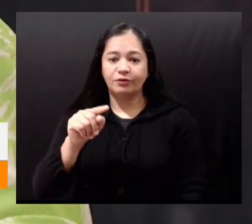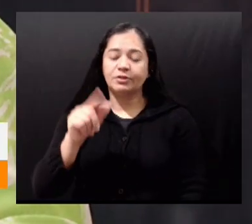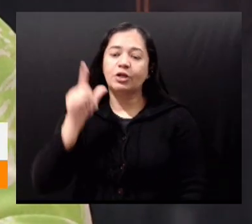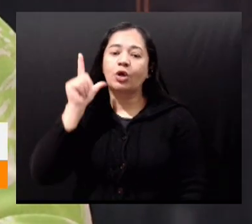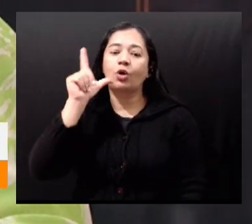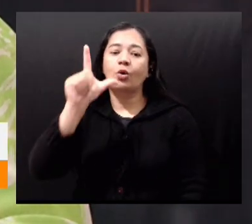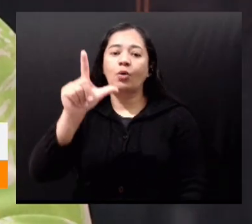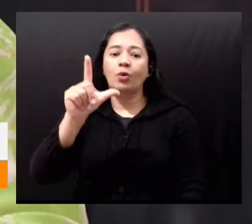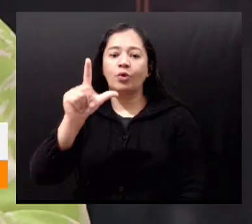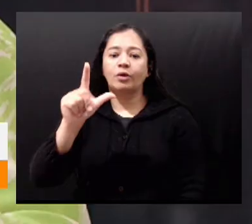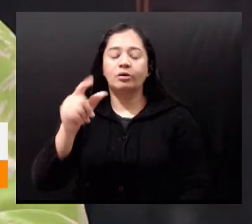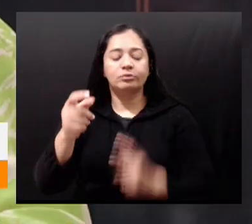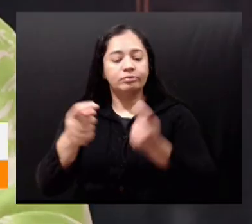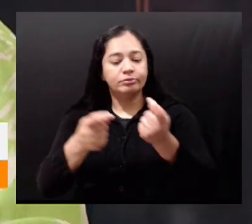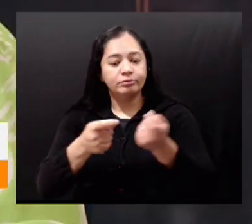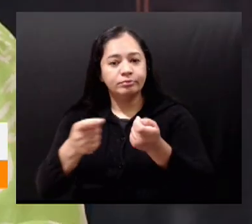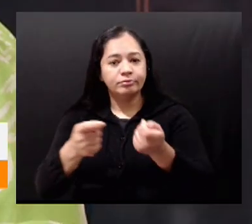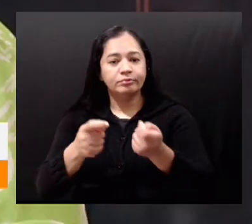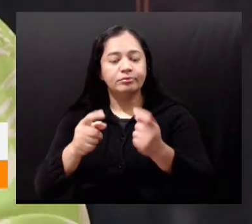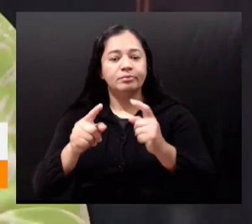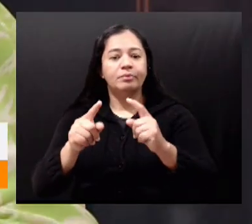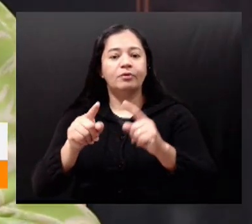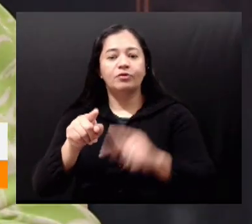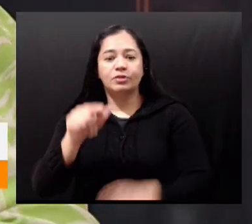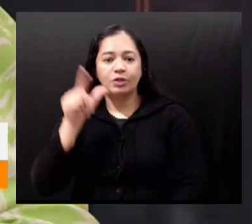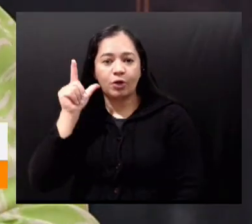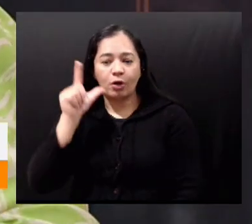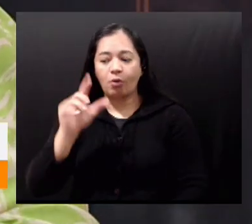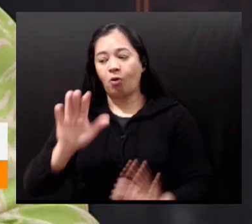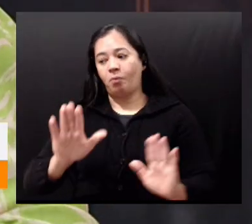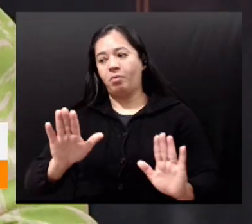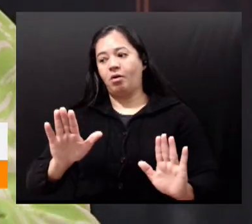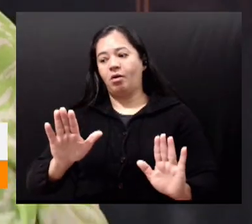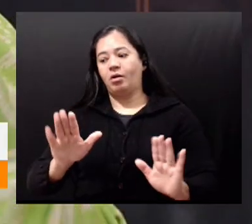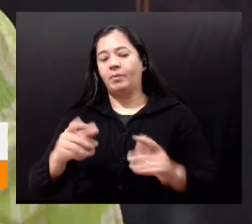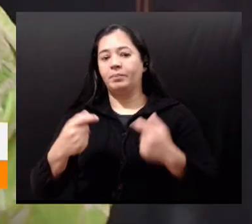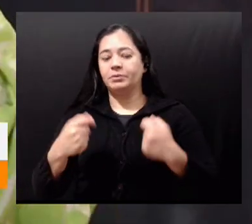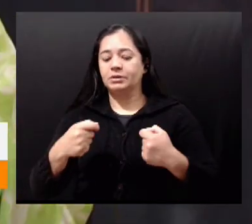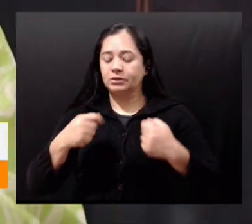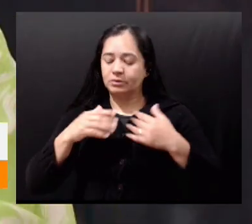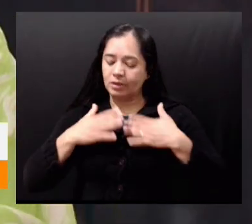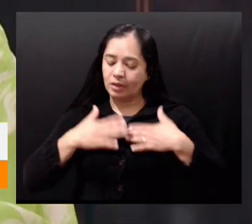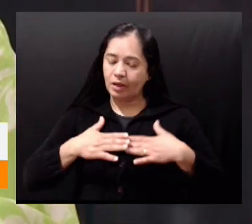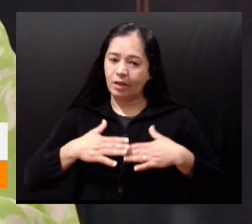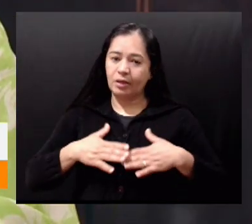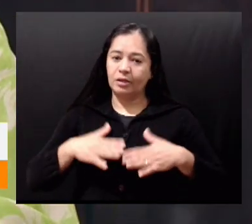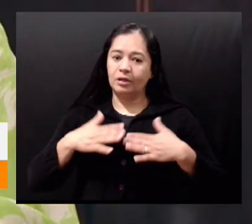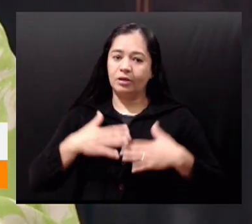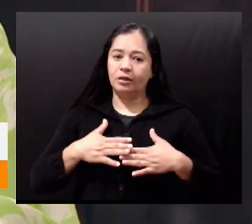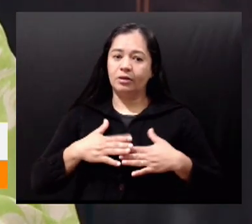dominar, né, você Uhum. consegue: "Opa, preciso me acalmar", Uhum. consegue ter